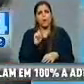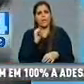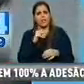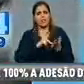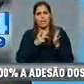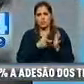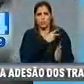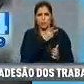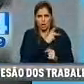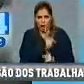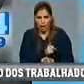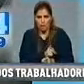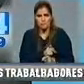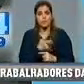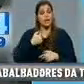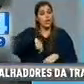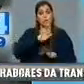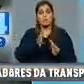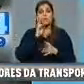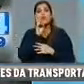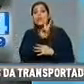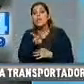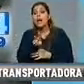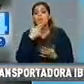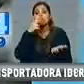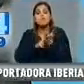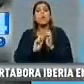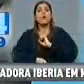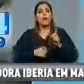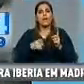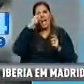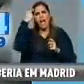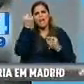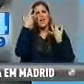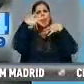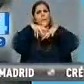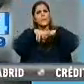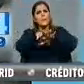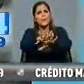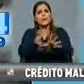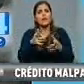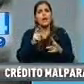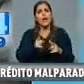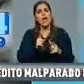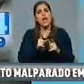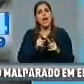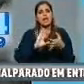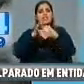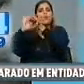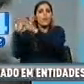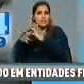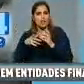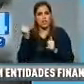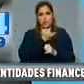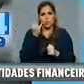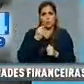é para aquilo que é feito no terreno. O conceito de fusão é o extremo da articulação entre as instituições. Os ingleses têm isso